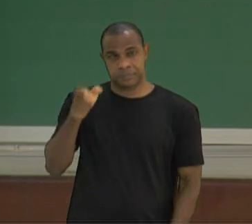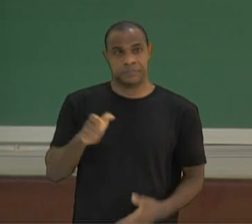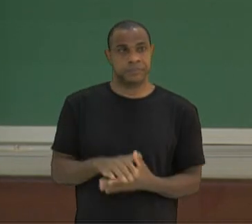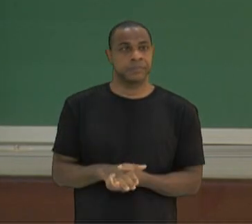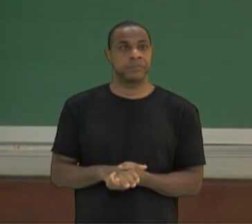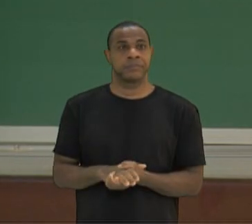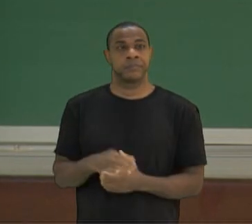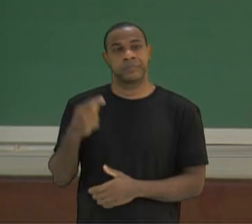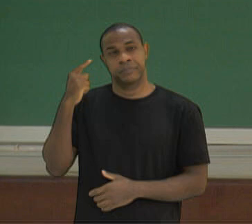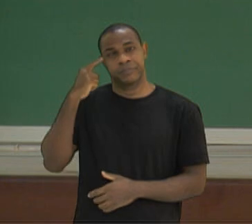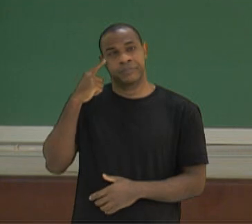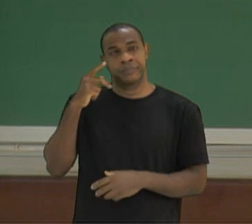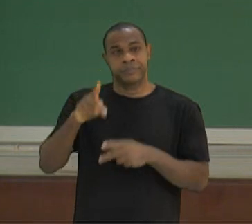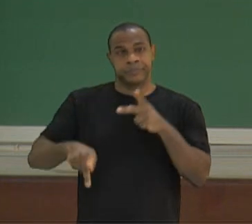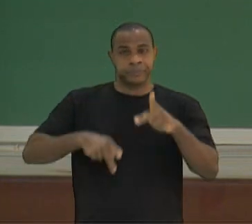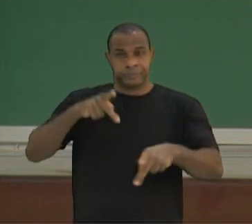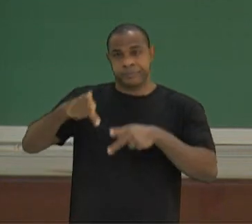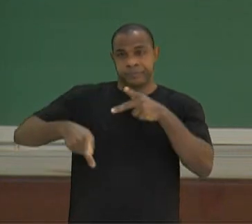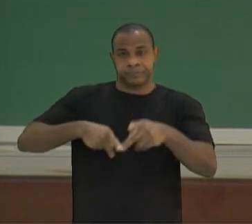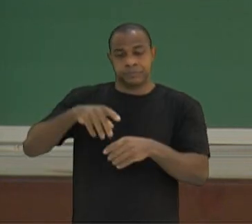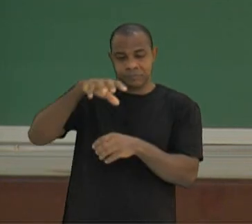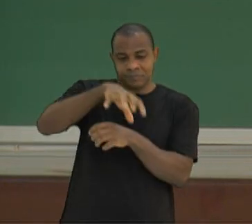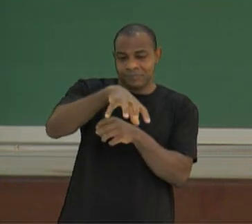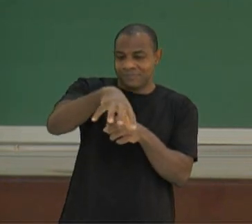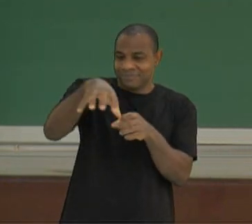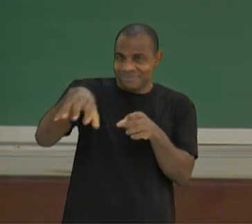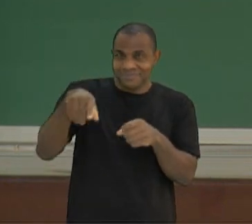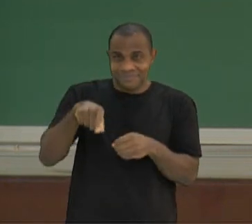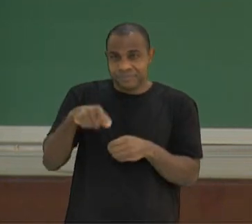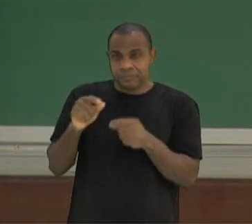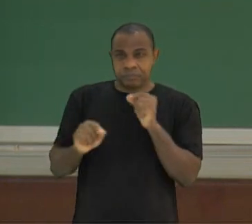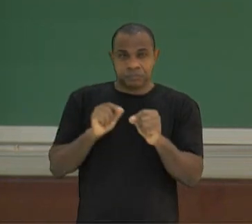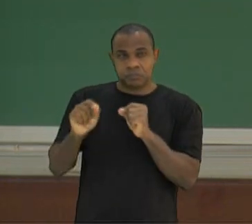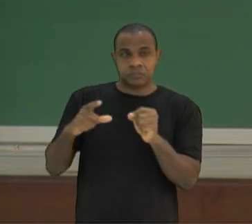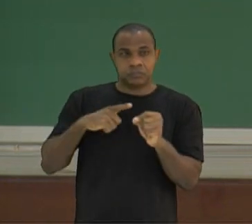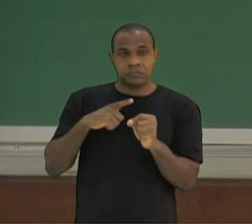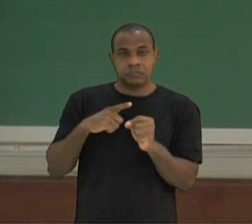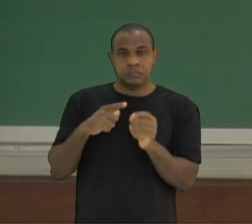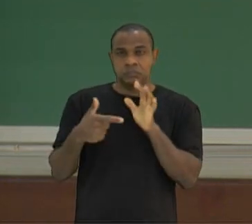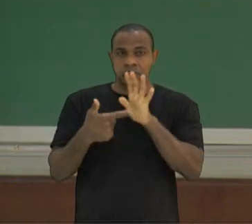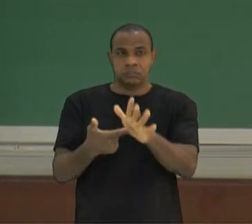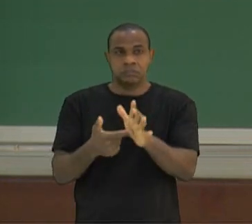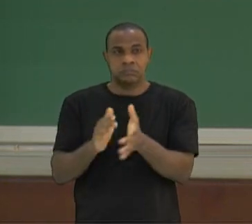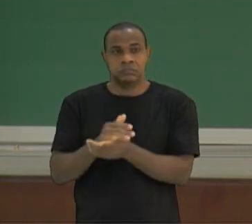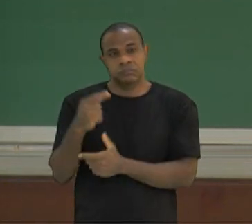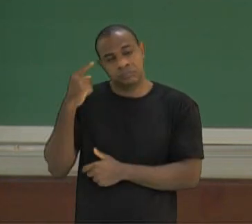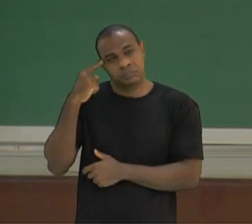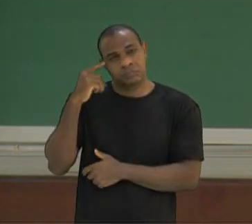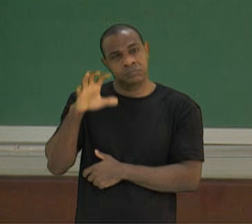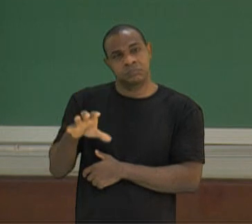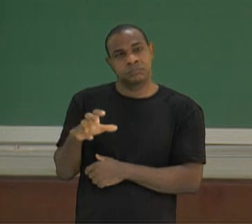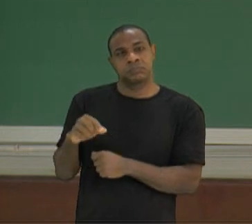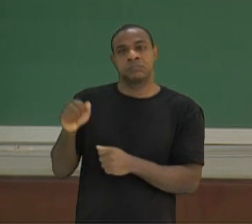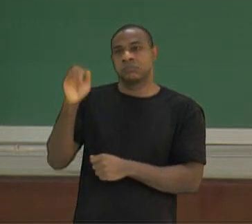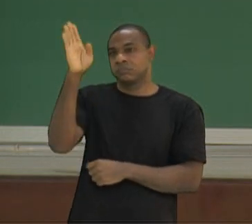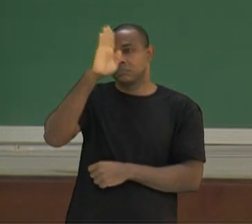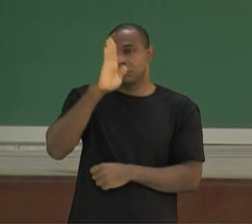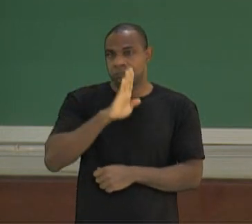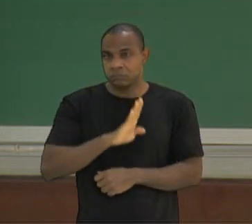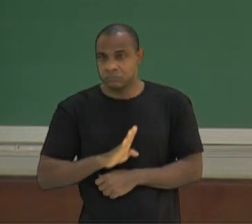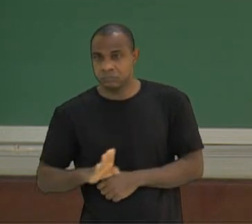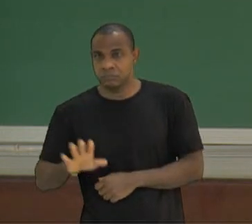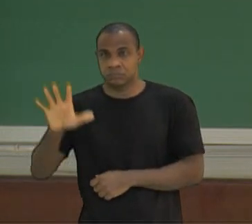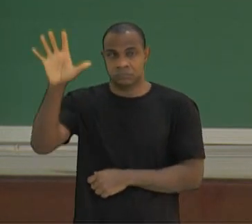Quando eu penso aqui em população das regiões metropolitanas, o que que nós vamos ter de cenário se eu pensar em Brasil, em quantidade